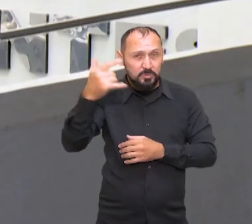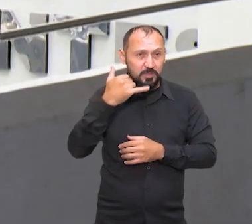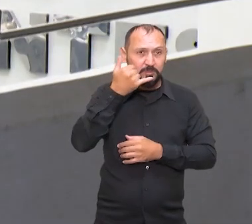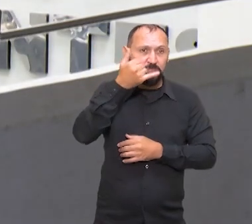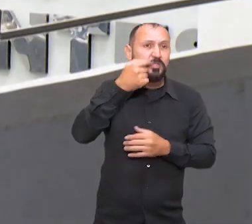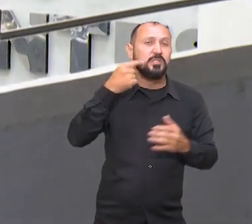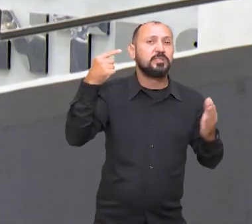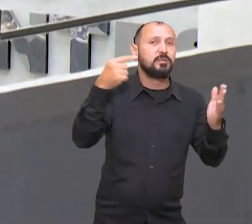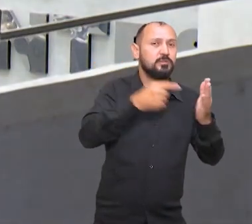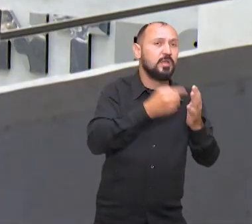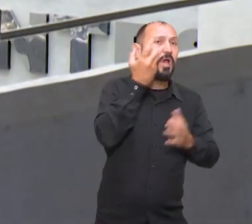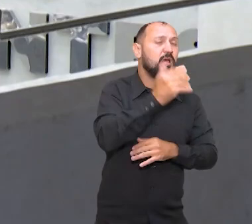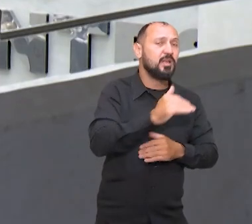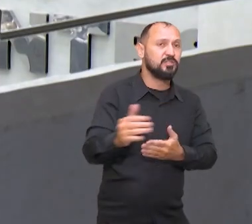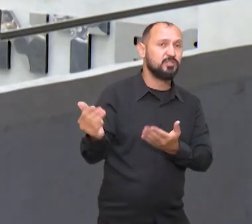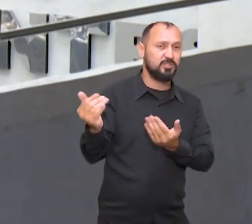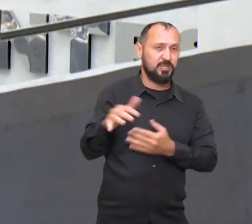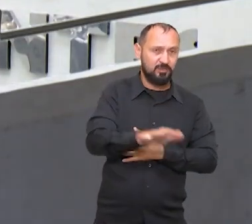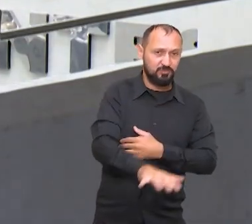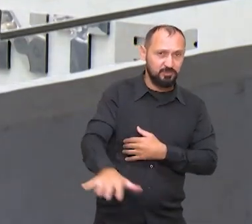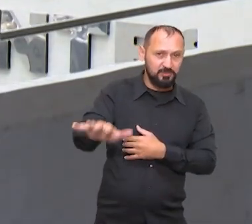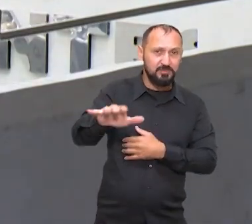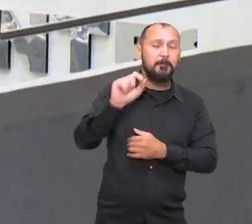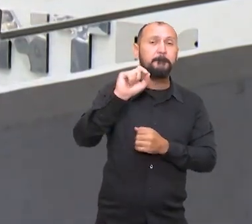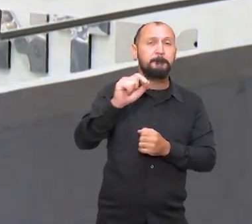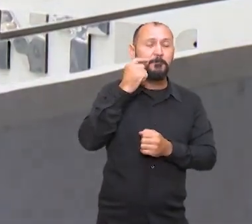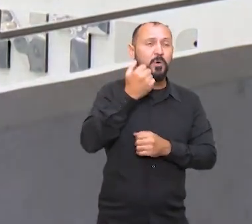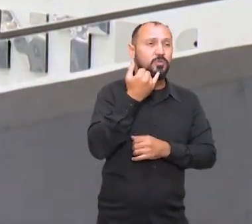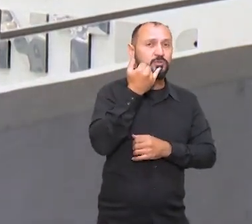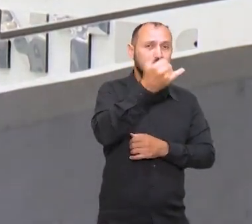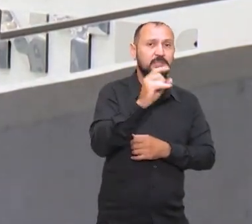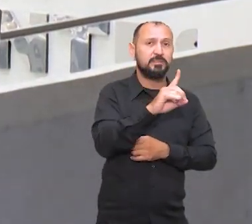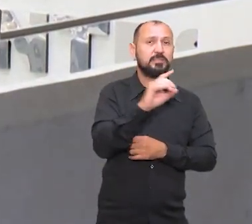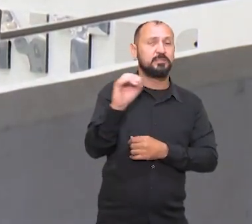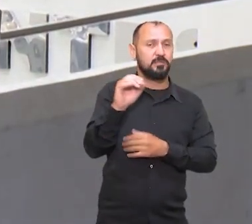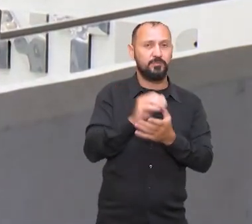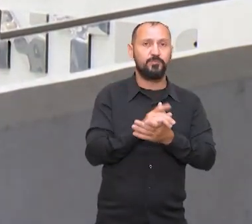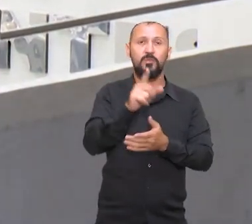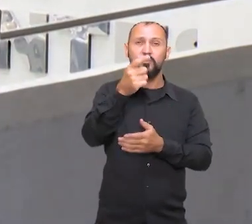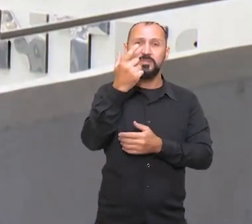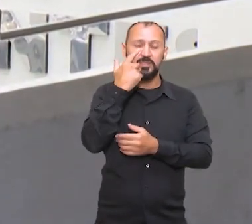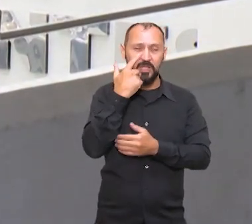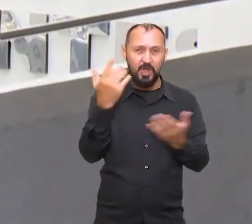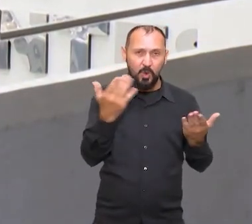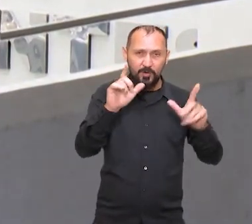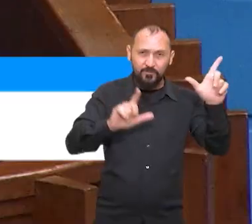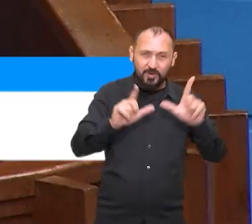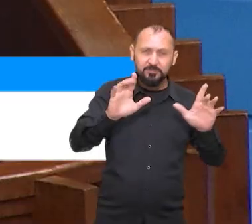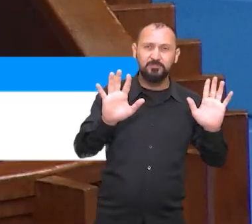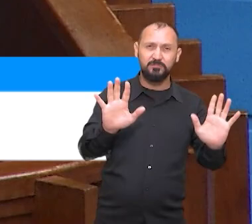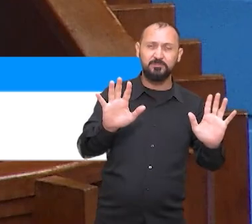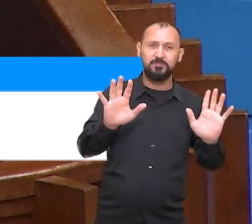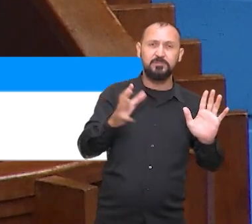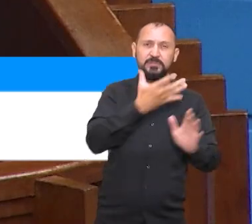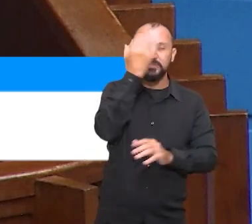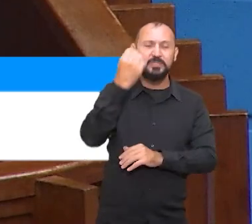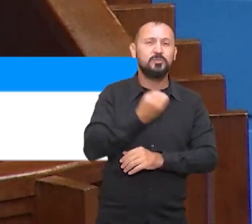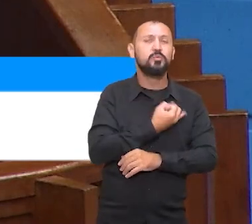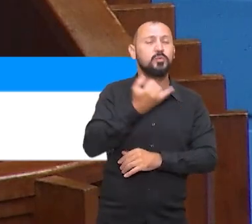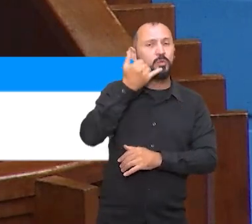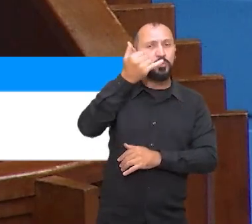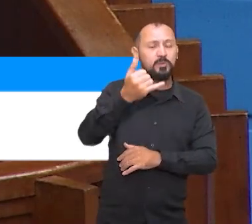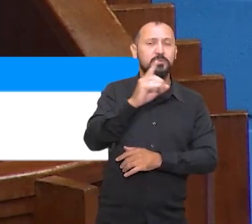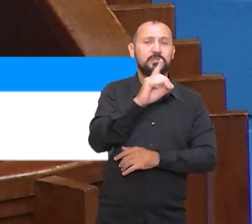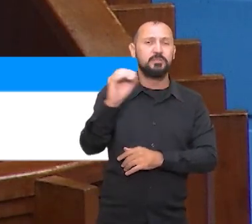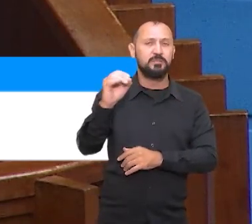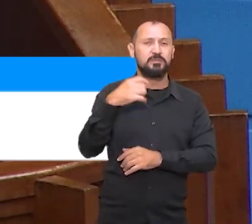meninas. Para denunciar casos de abuso contra crianças e adolescentes, basta discar 100. Você que está nos acompanhando,